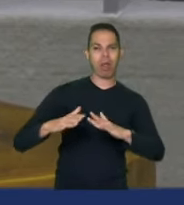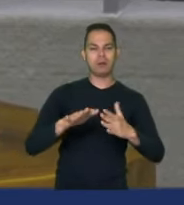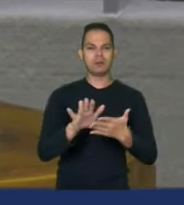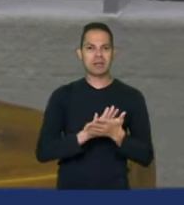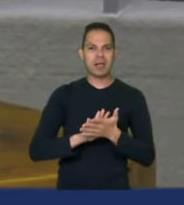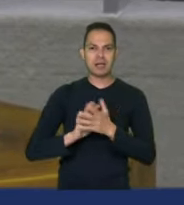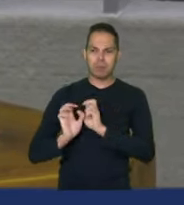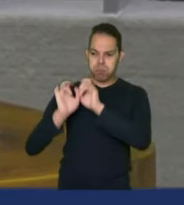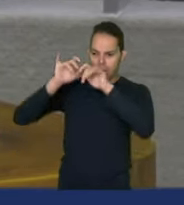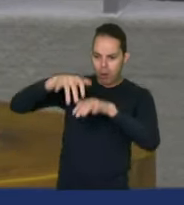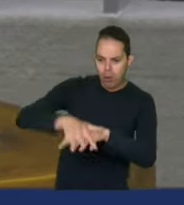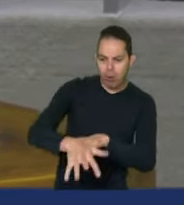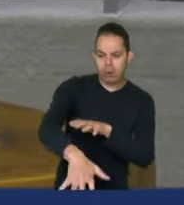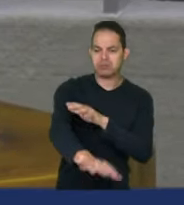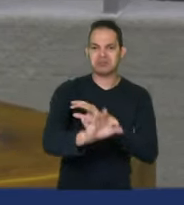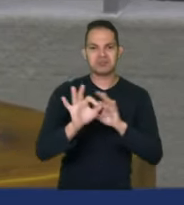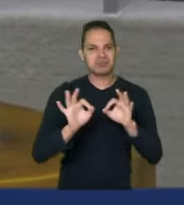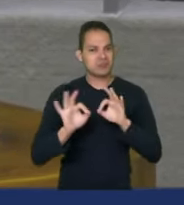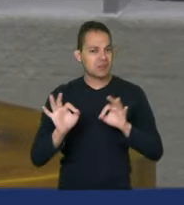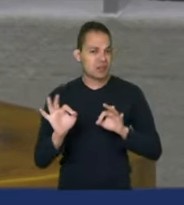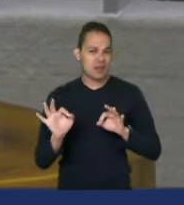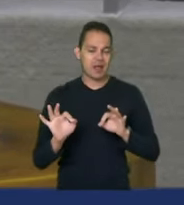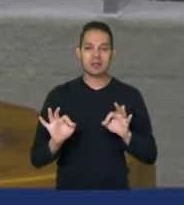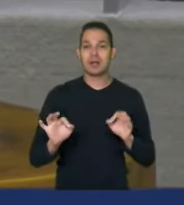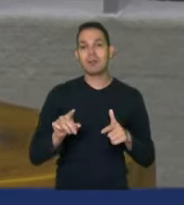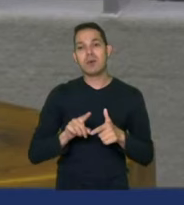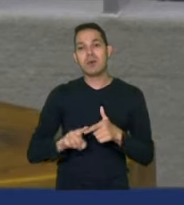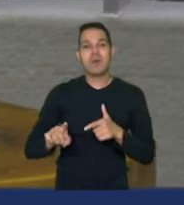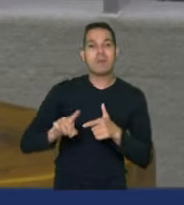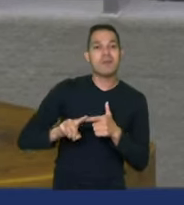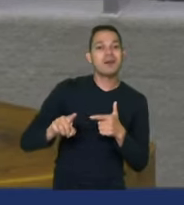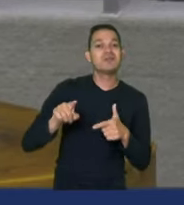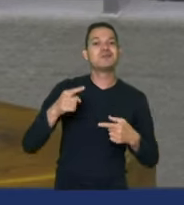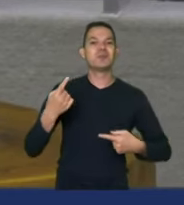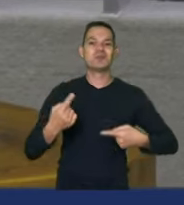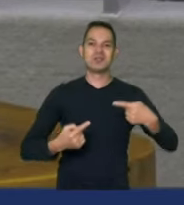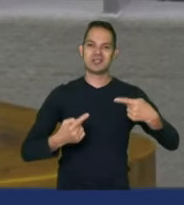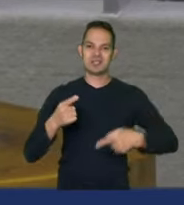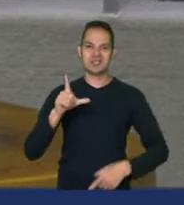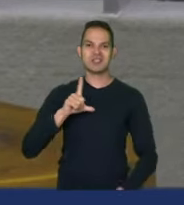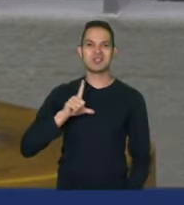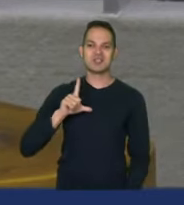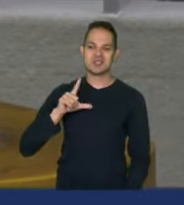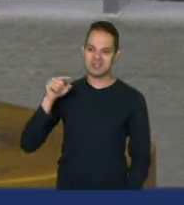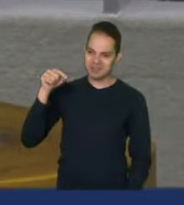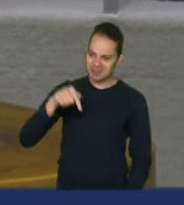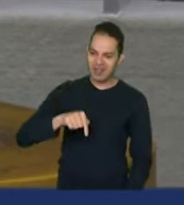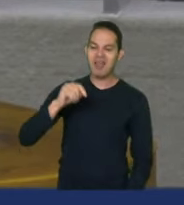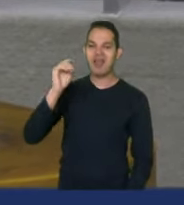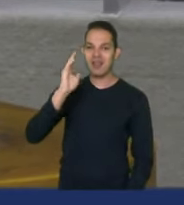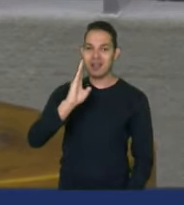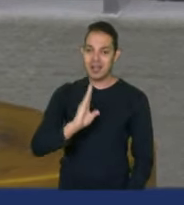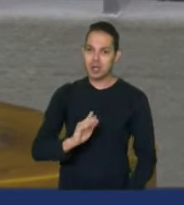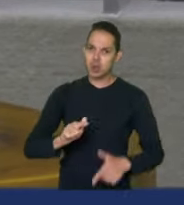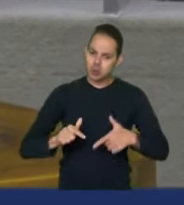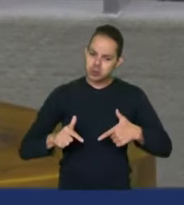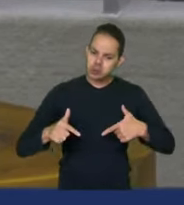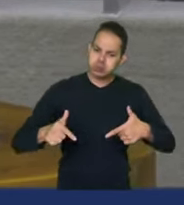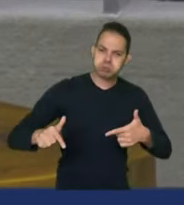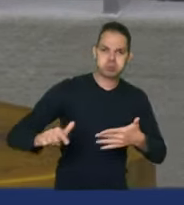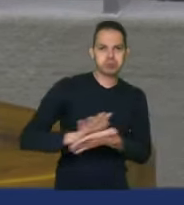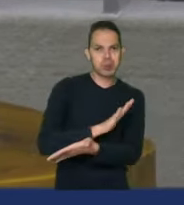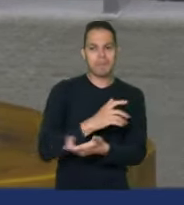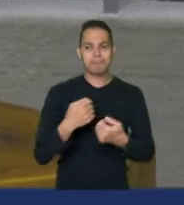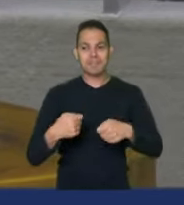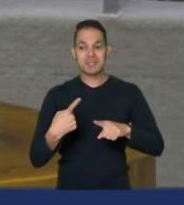temos cataclisma. O que nós temos é alguns problemas políticos nesse país que precisa ser enfrentado, porque nós temos um povo